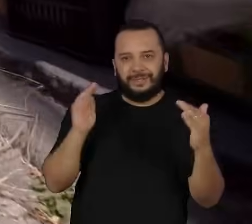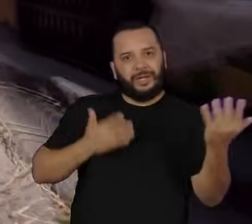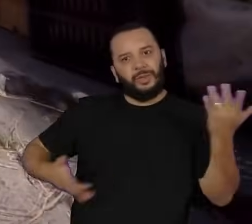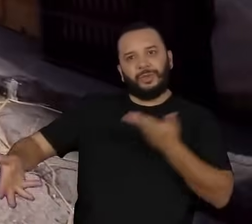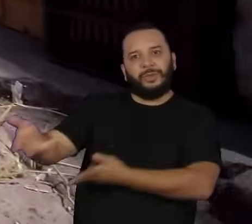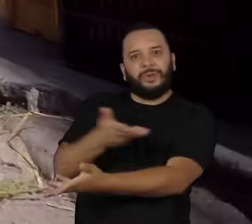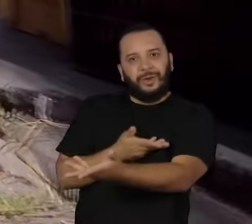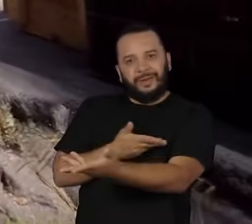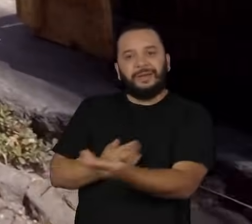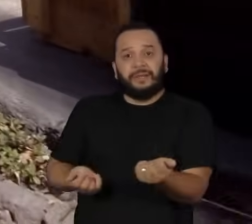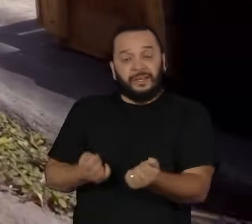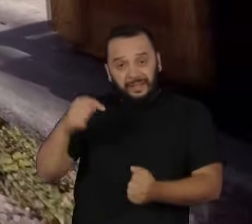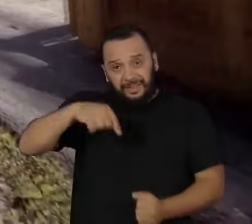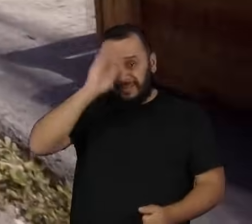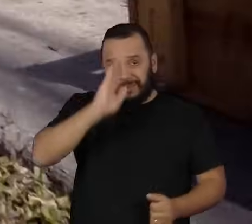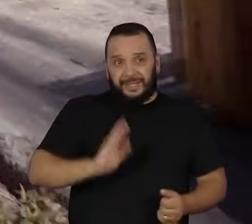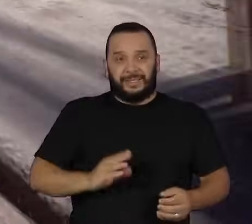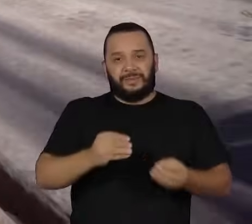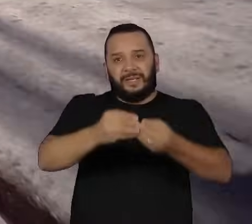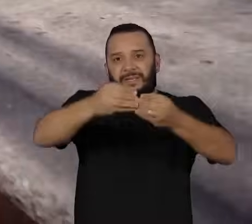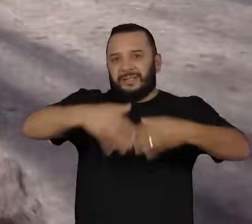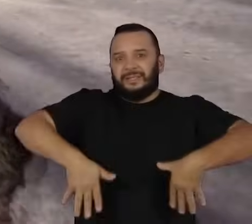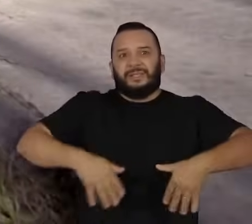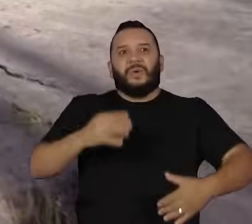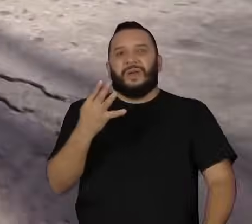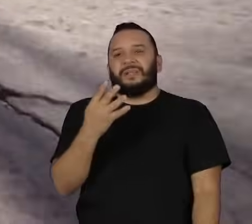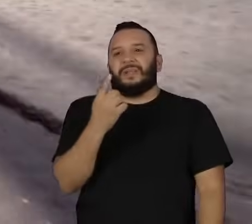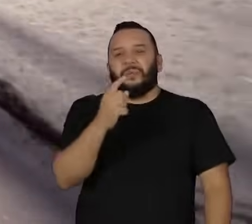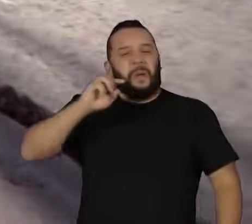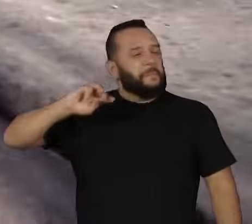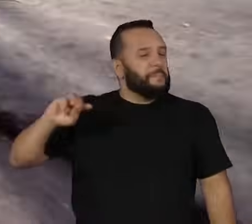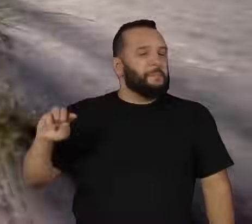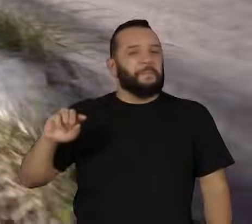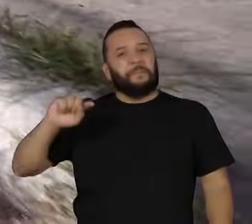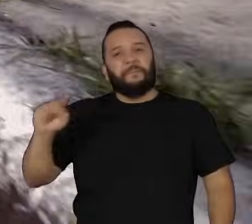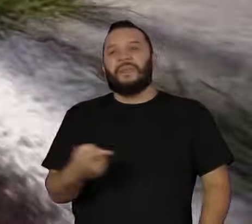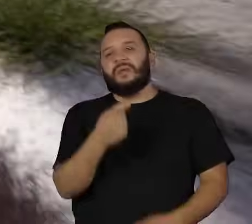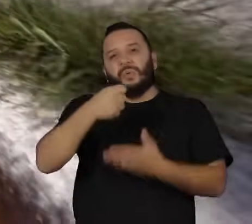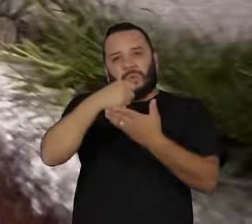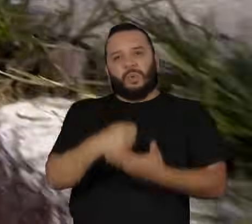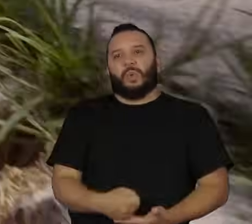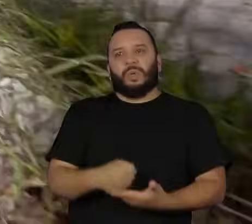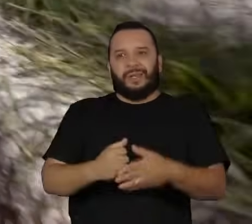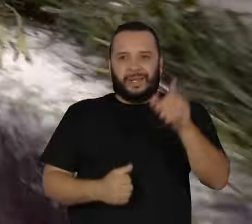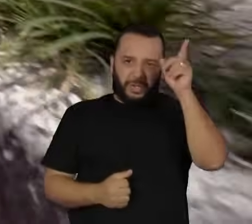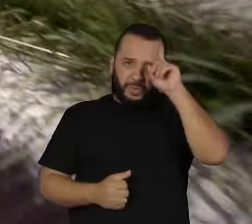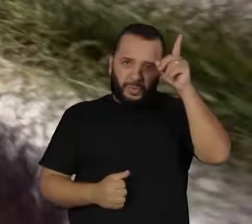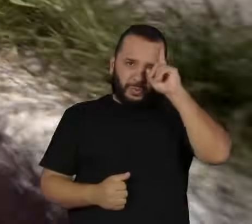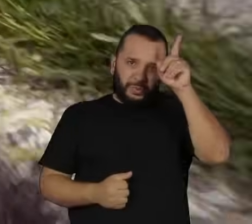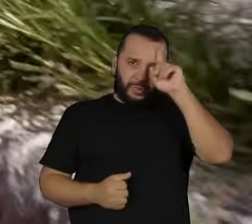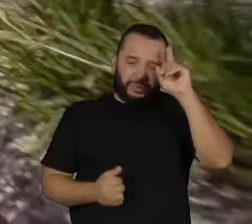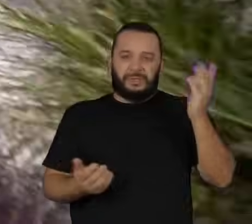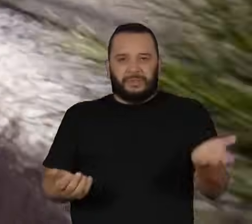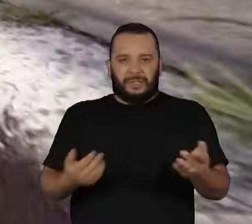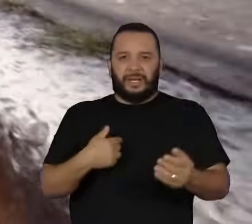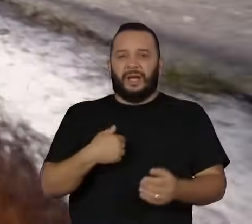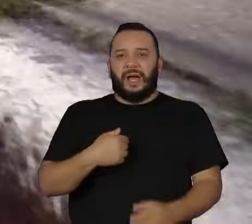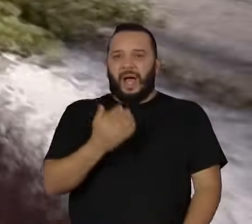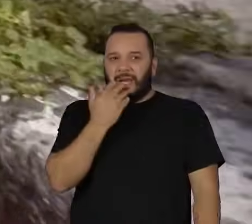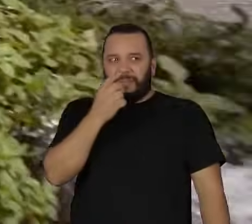um desperdício de alimentos de 41 mil toneladas por dia que são alimentos são descartados.